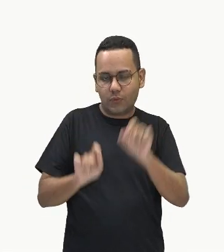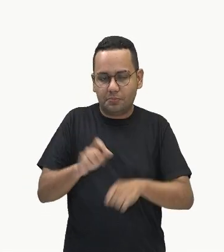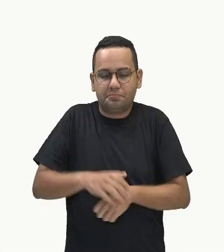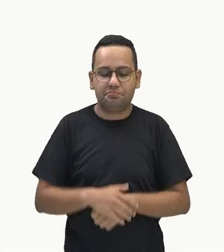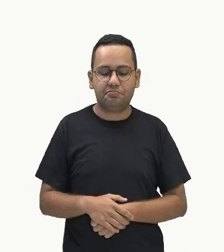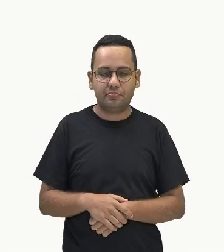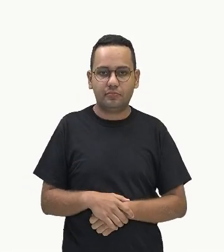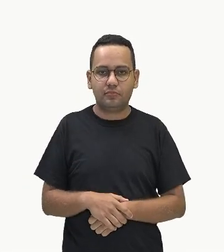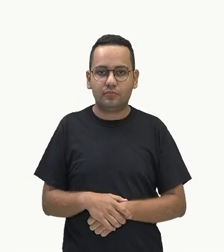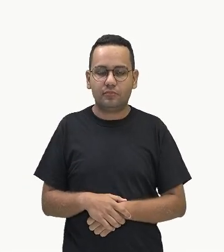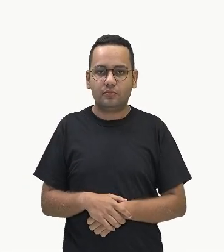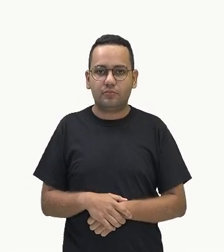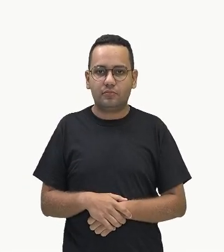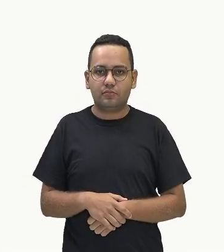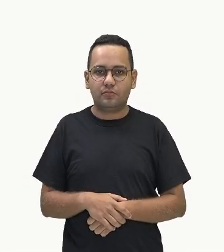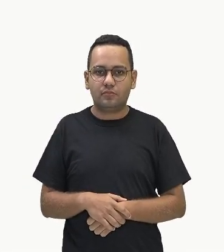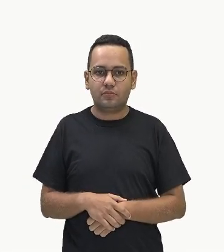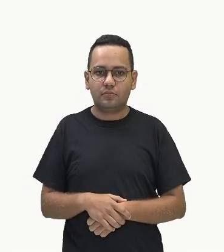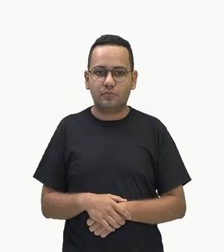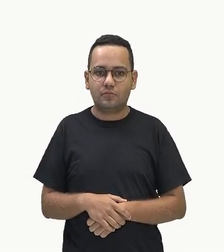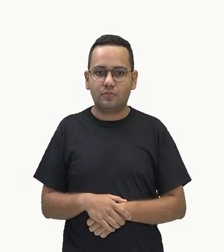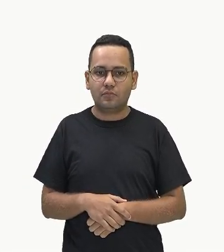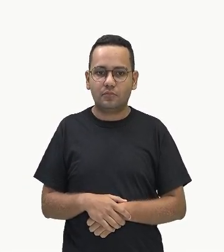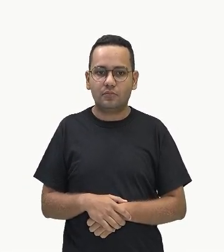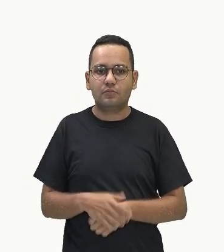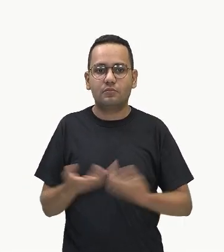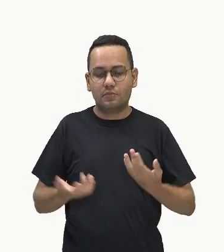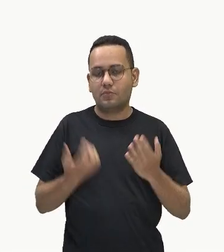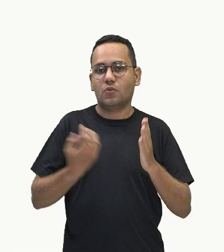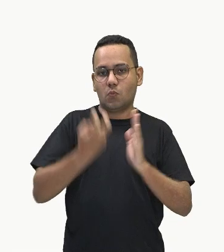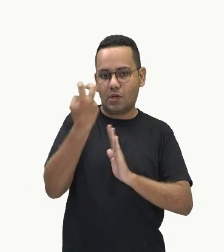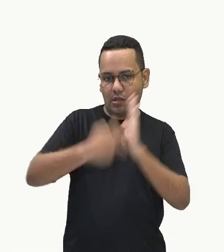questão, né, da minha medida aqui da taxa, que é o